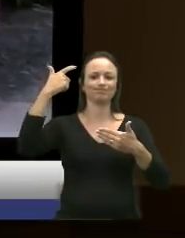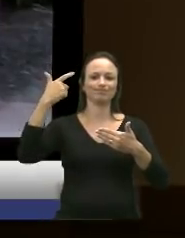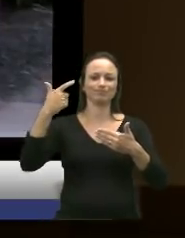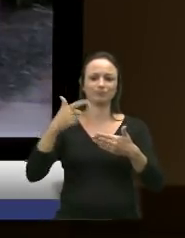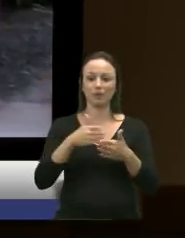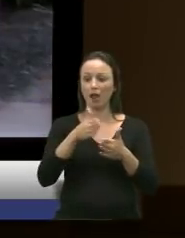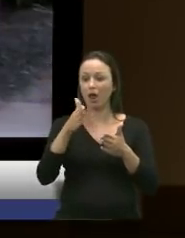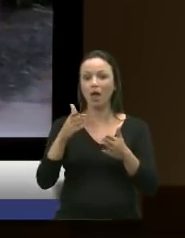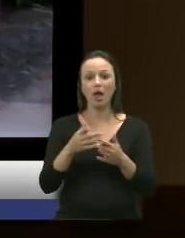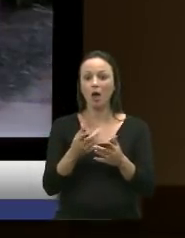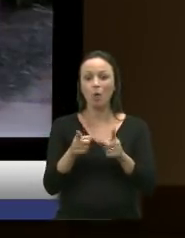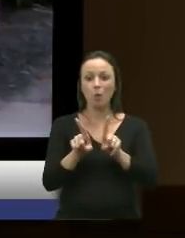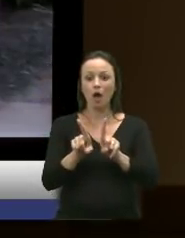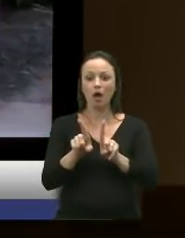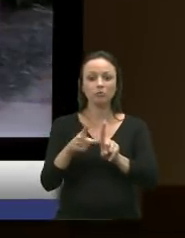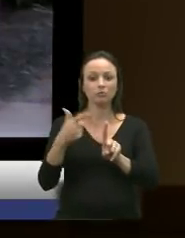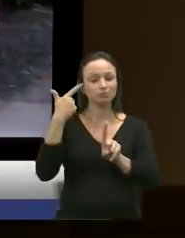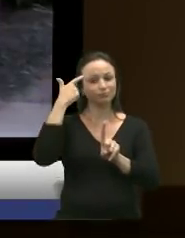trincheira de Itapetininga.